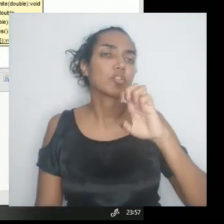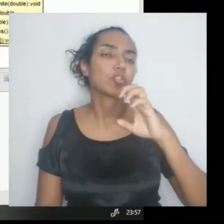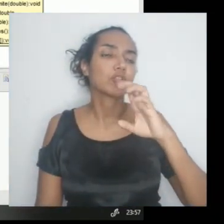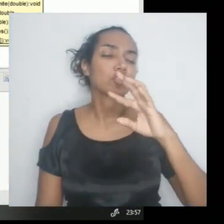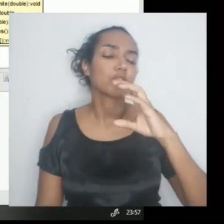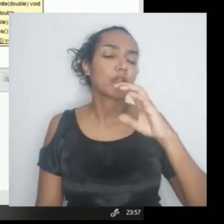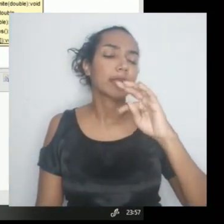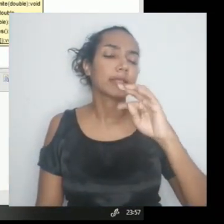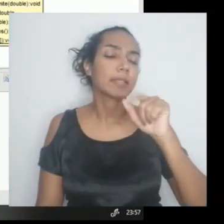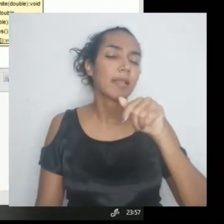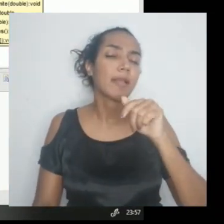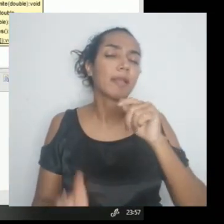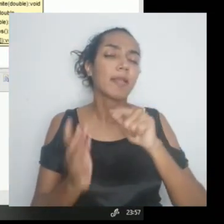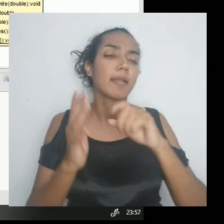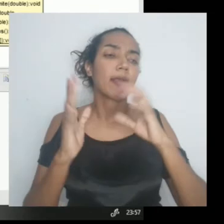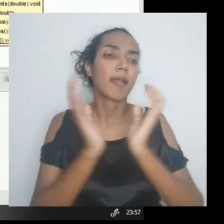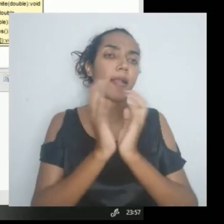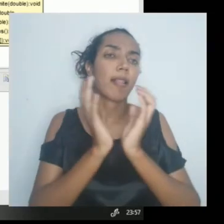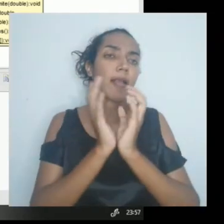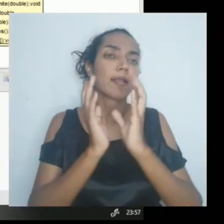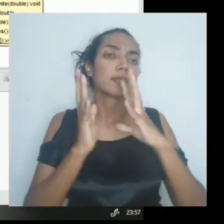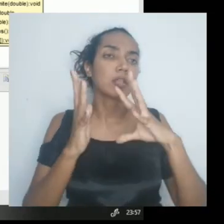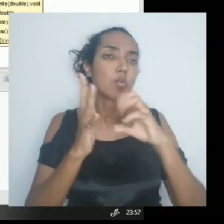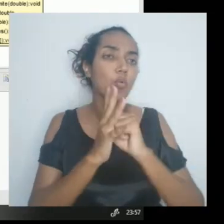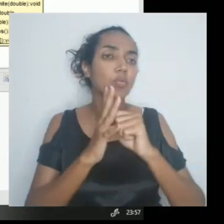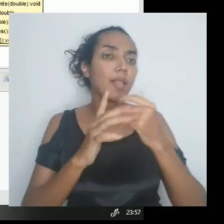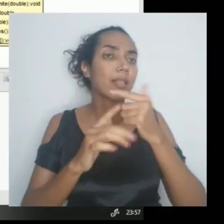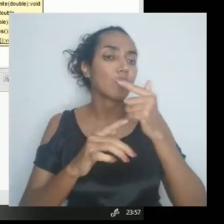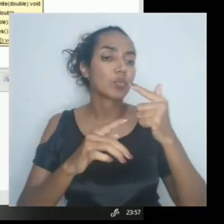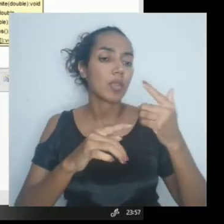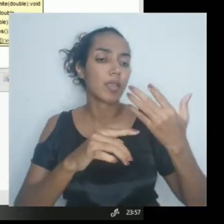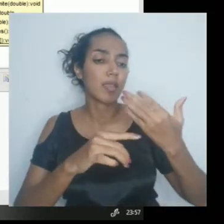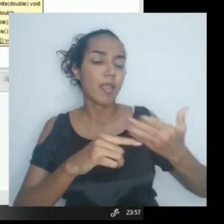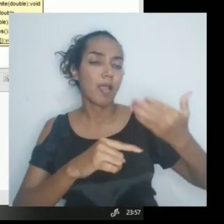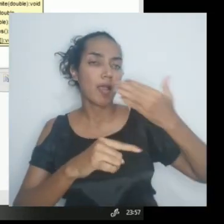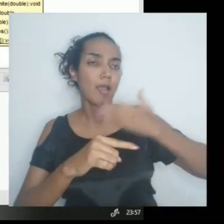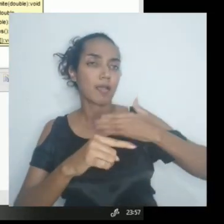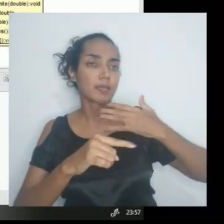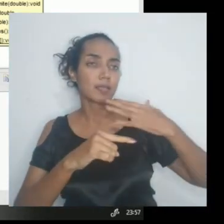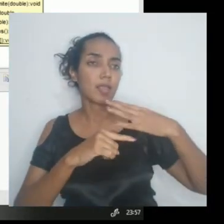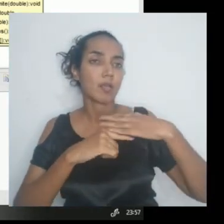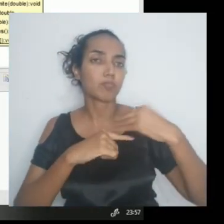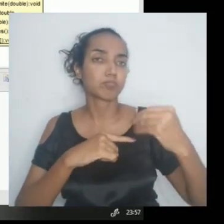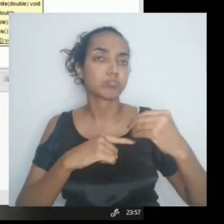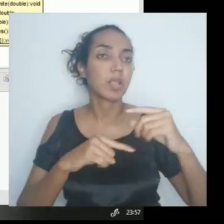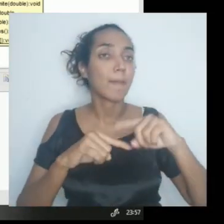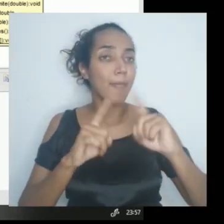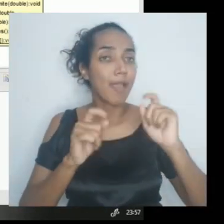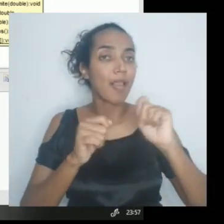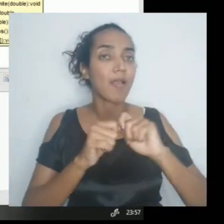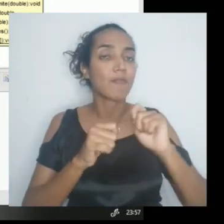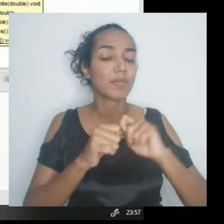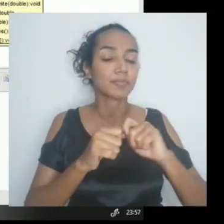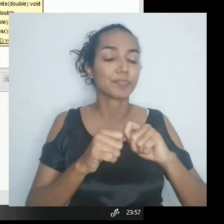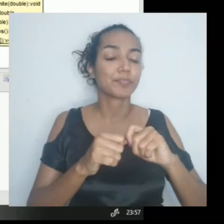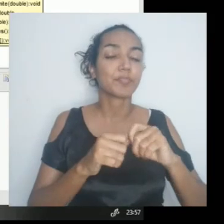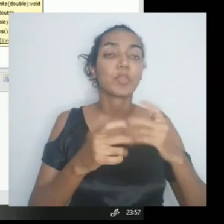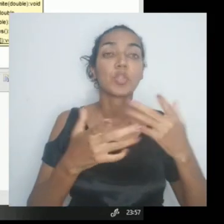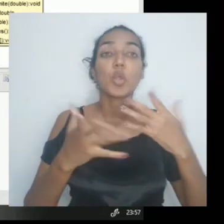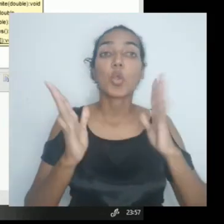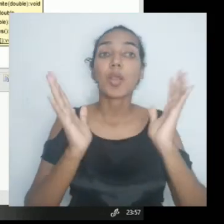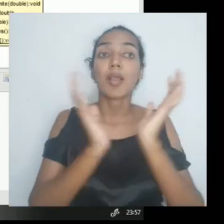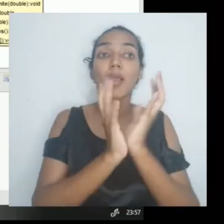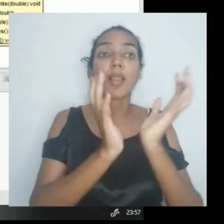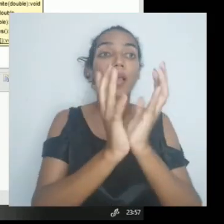Java esconde esse pedacinho de código para a gente. Toda e qualquer classe herda automaticamente de Object. Se